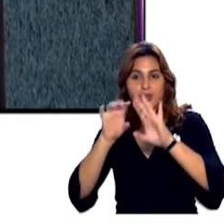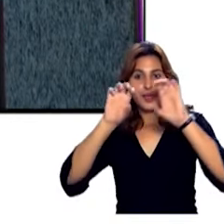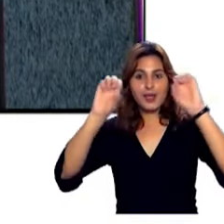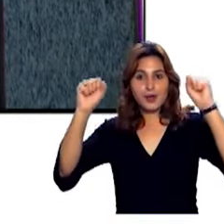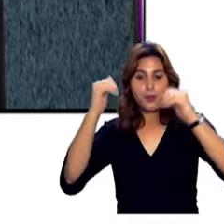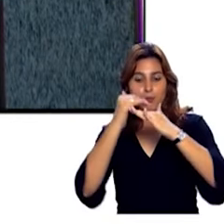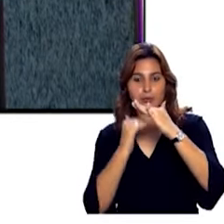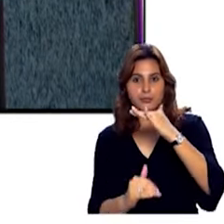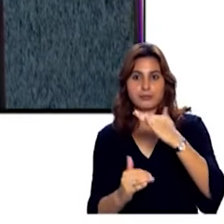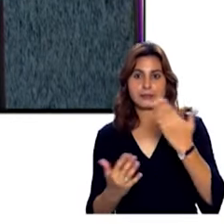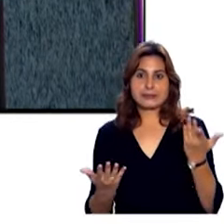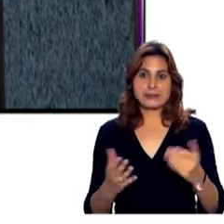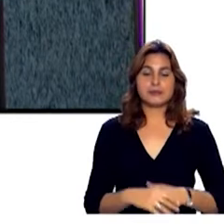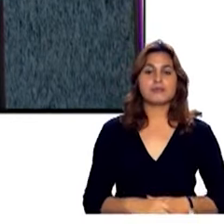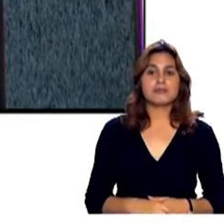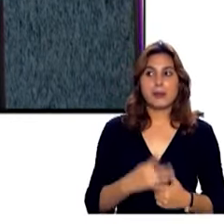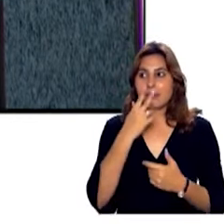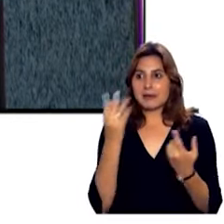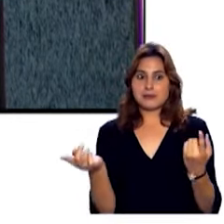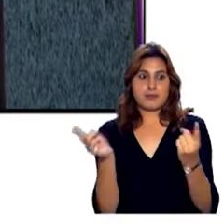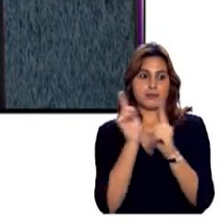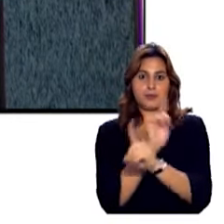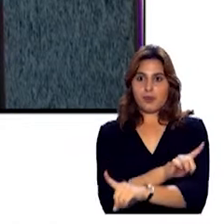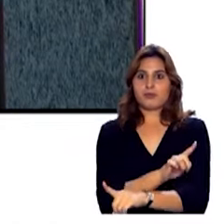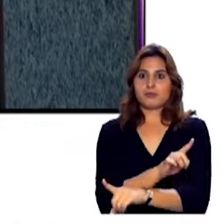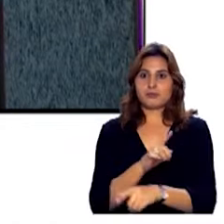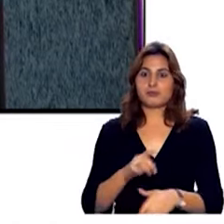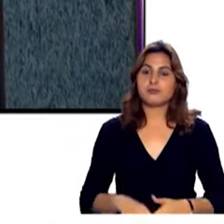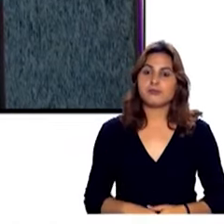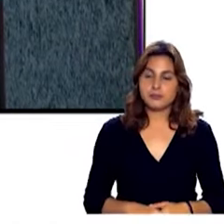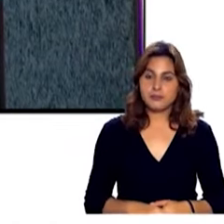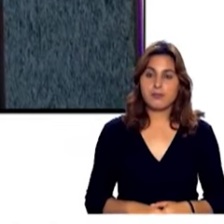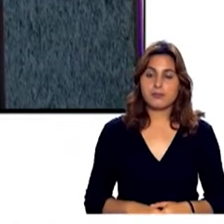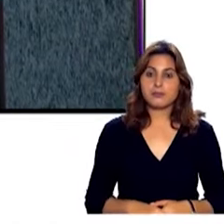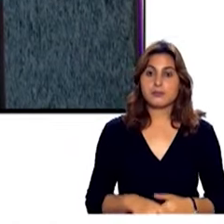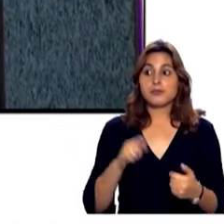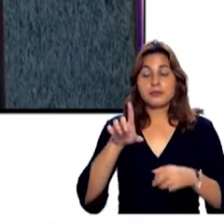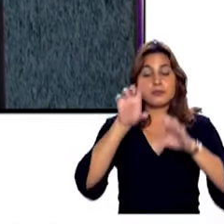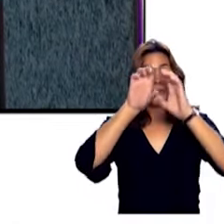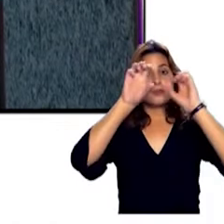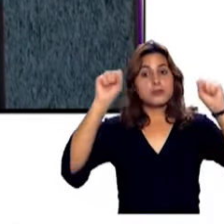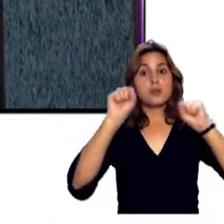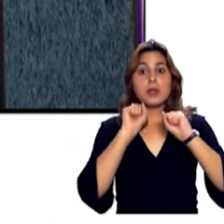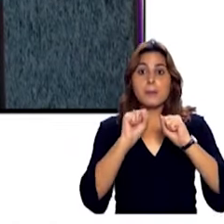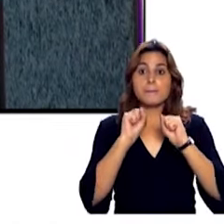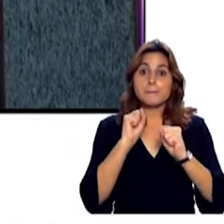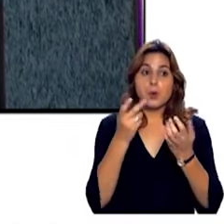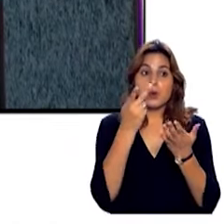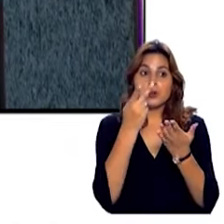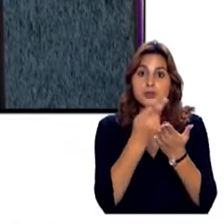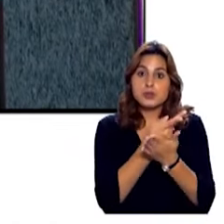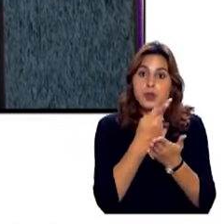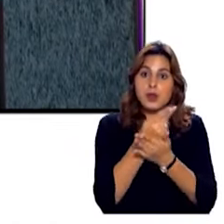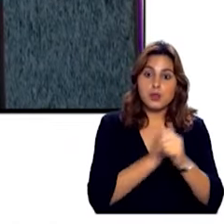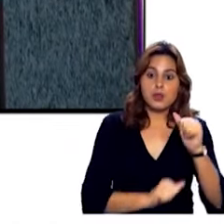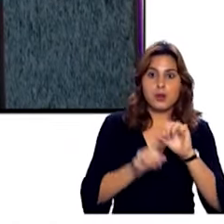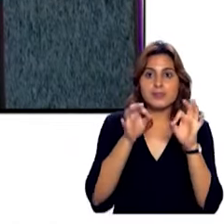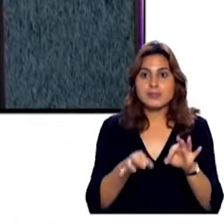inferior num corte que pode ser corrigida a qualquer hora pelo